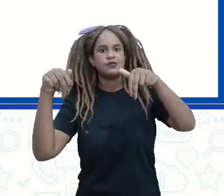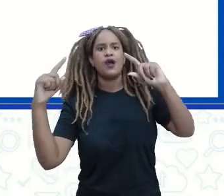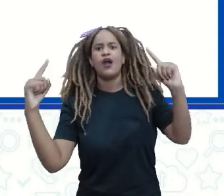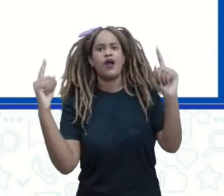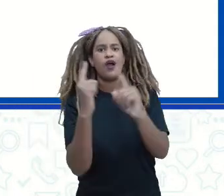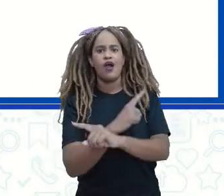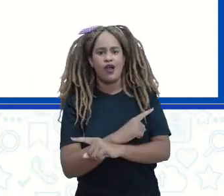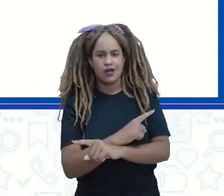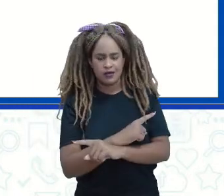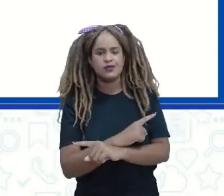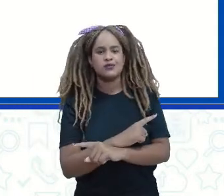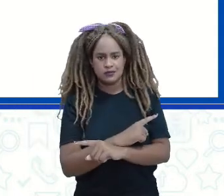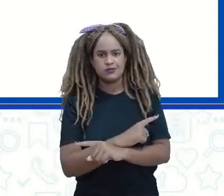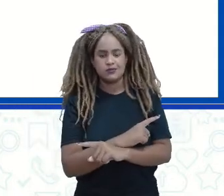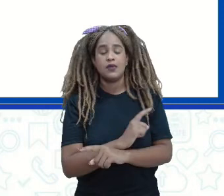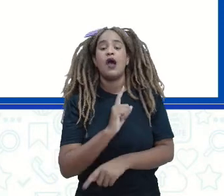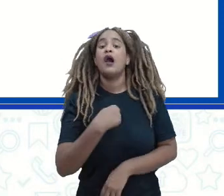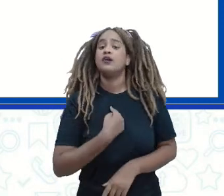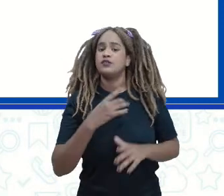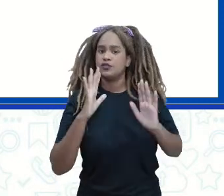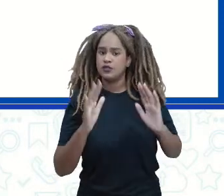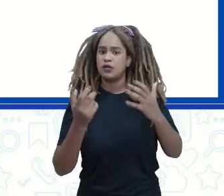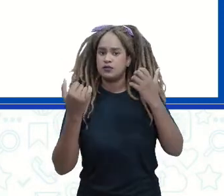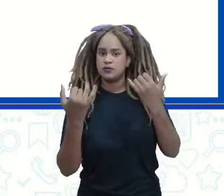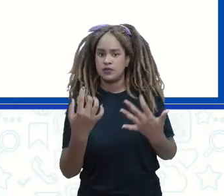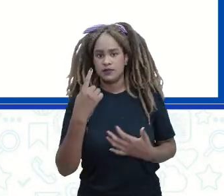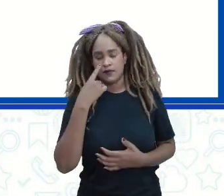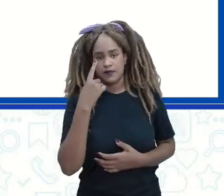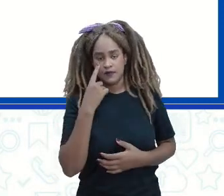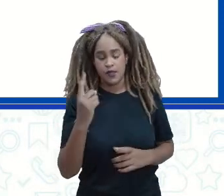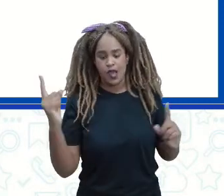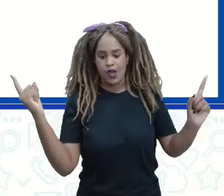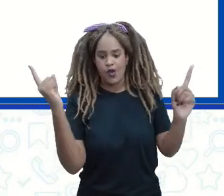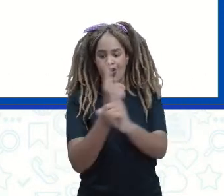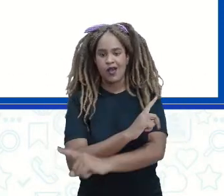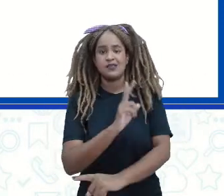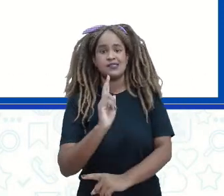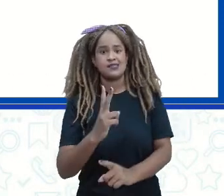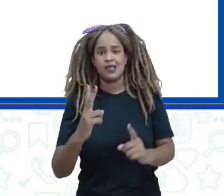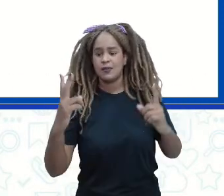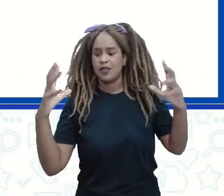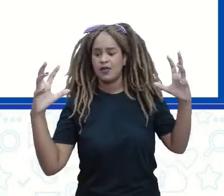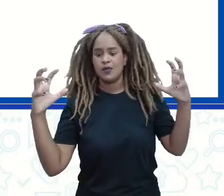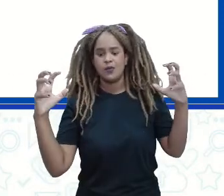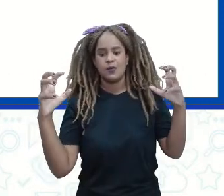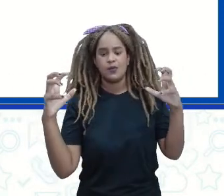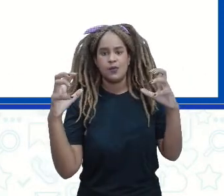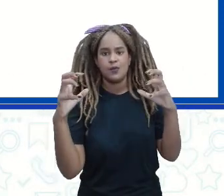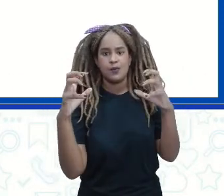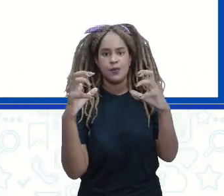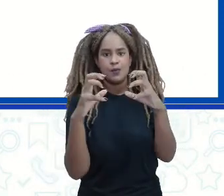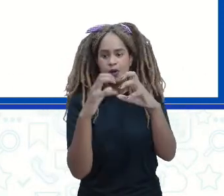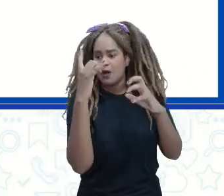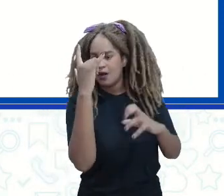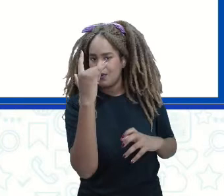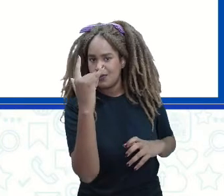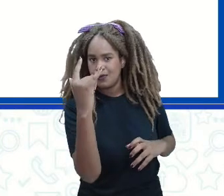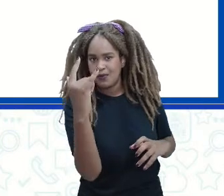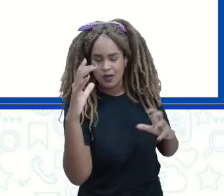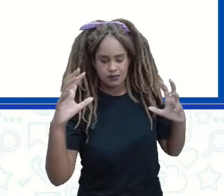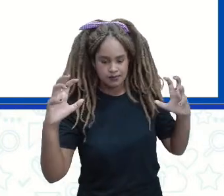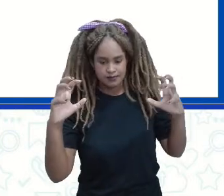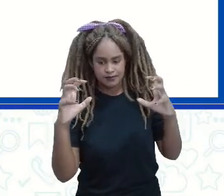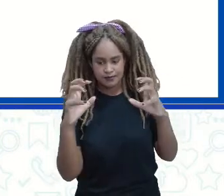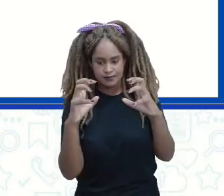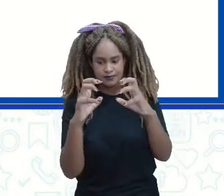comentou sobre isso em outras aulas, né? Os opostos se atraem, lembram disso? Os opostos se atraem, e isso